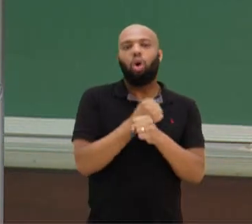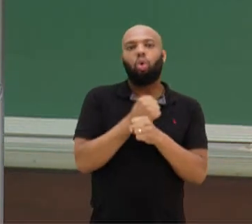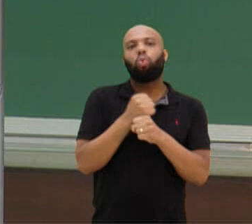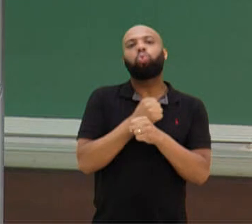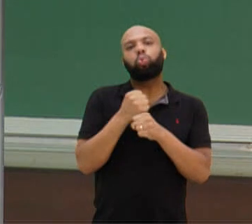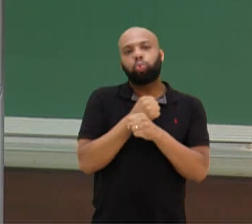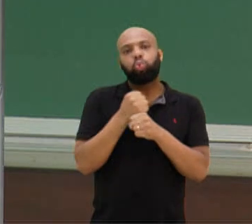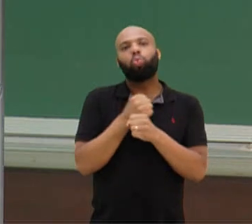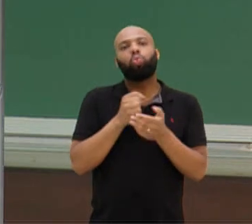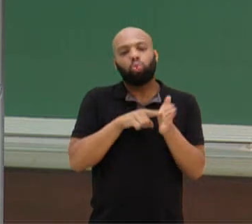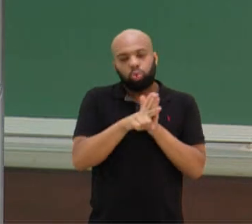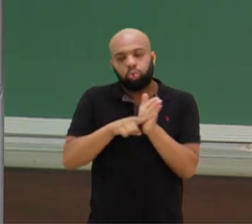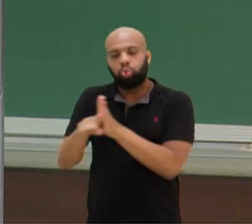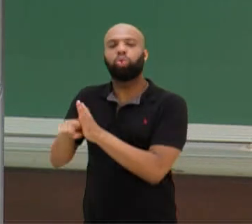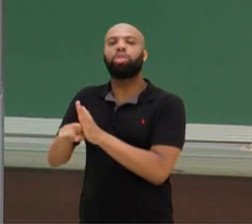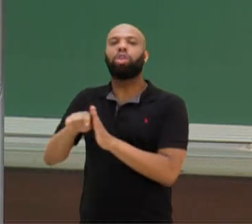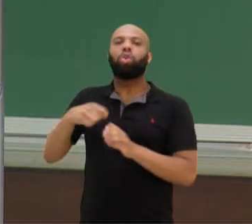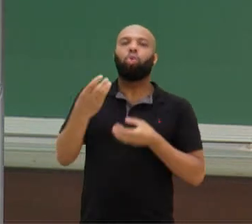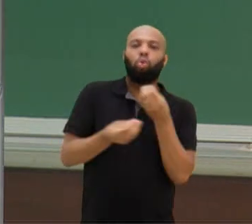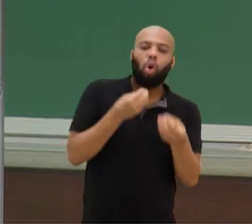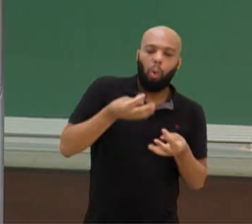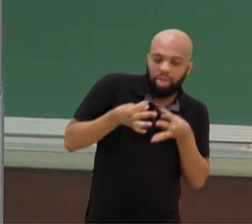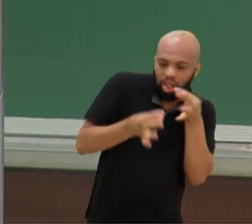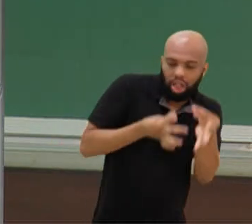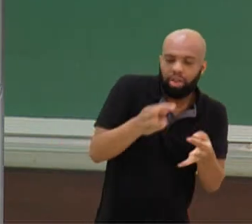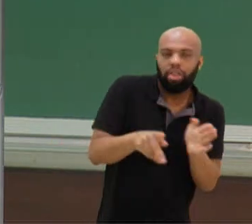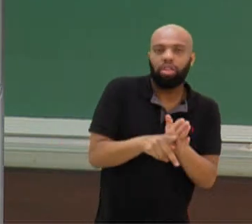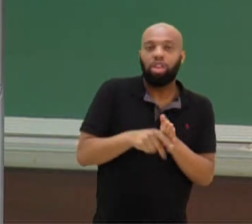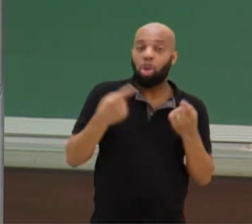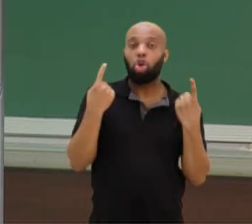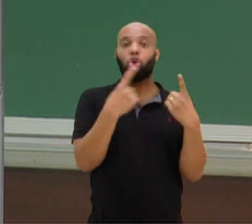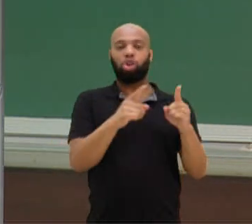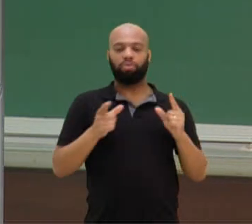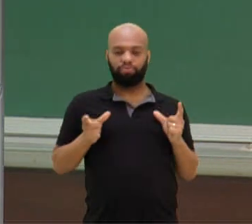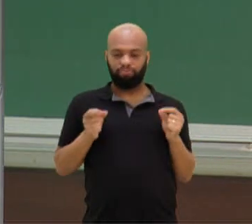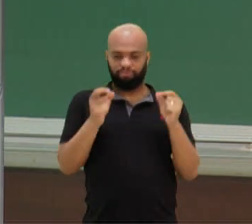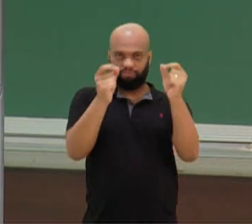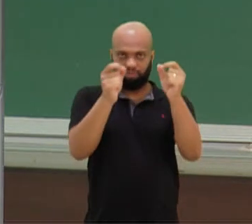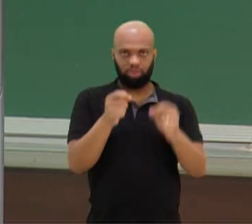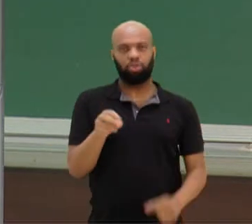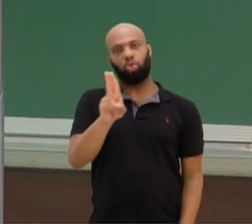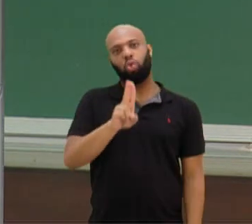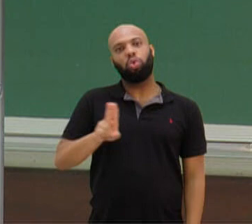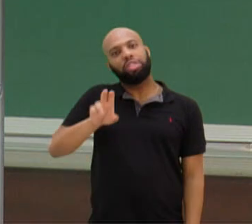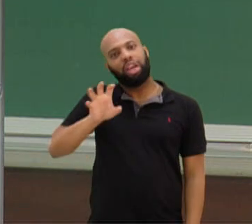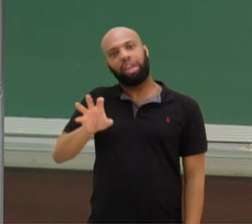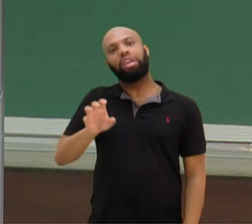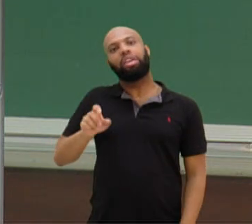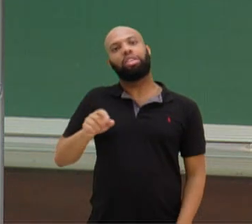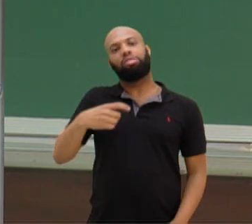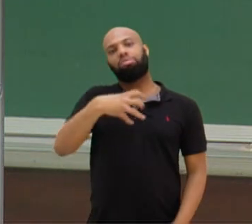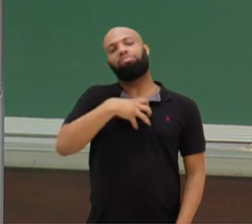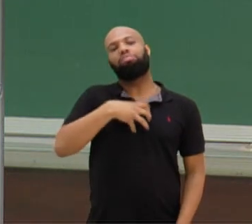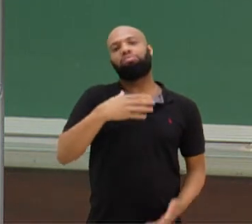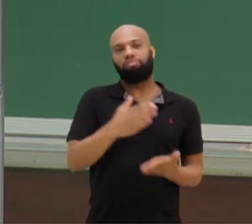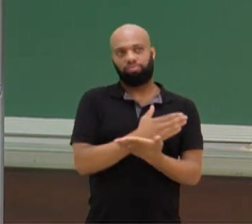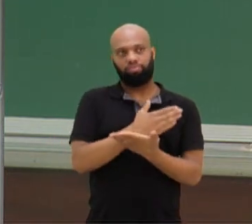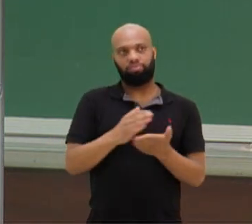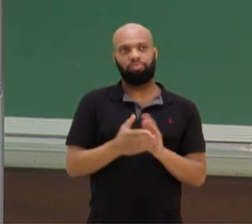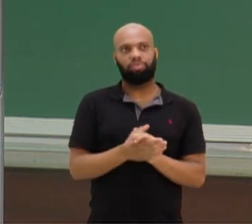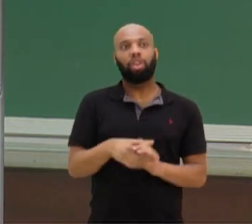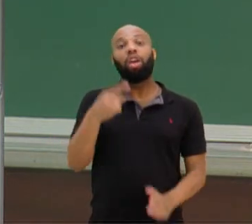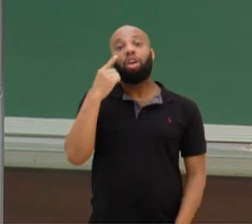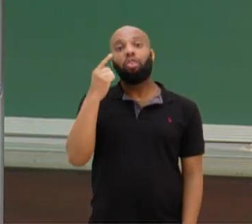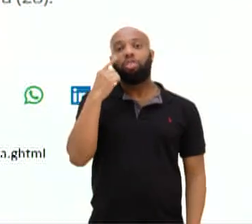a fazer pesquisa e tratar. Então, um tratamento a mais para o câncer, uma notícia boa. Vamos usar o Zika de alguma forma, né? E olha só essa